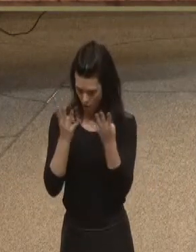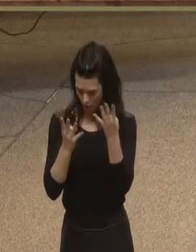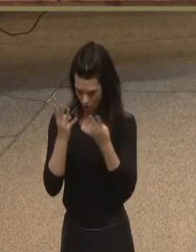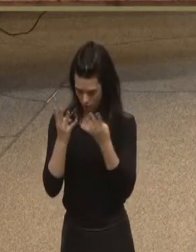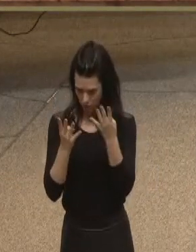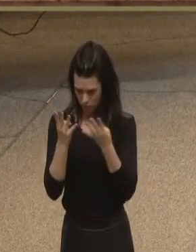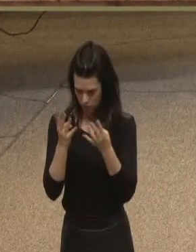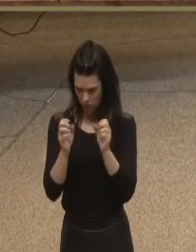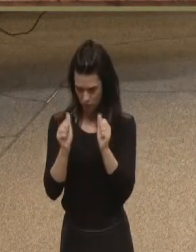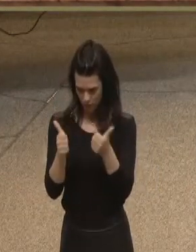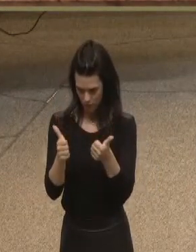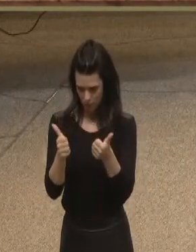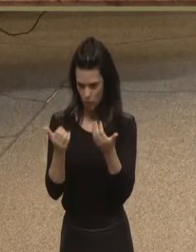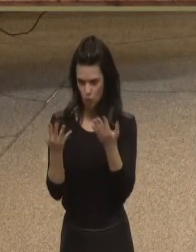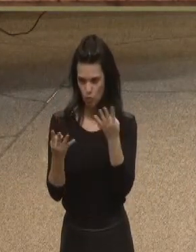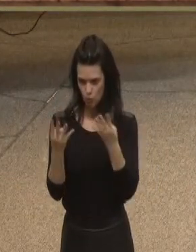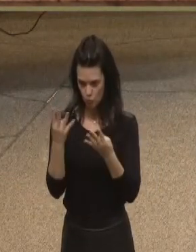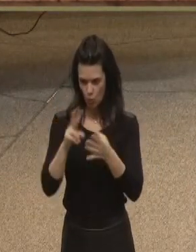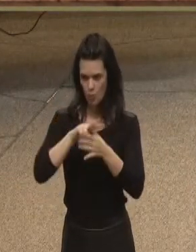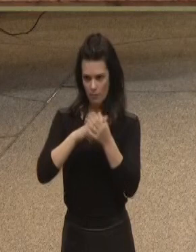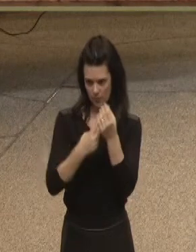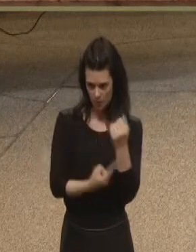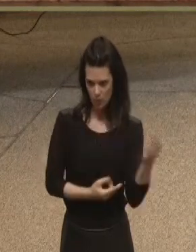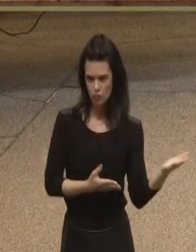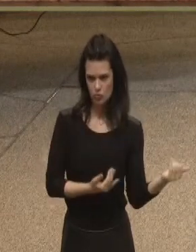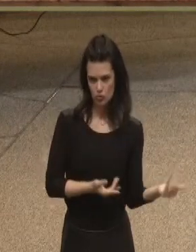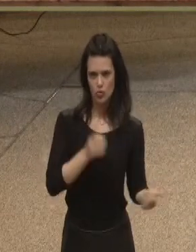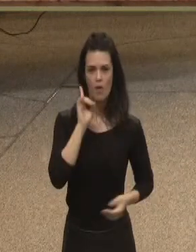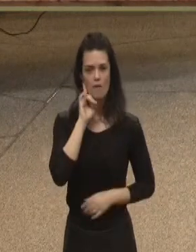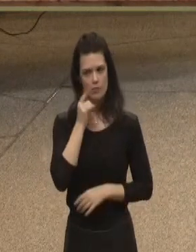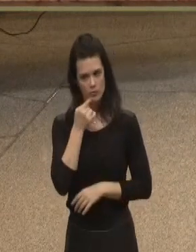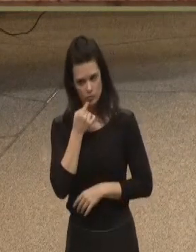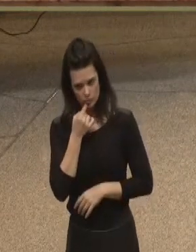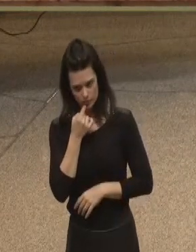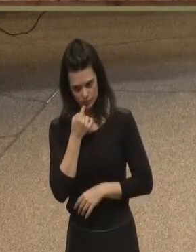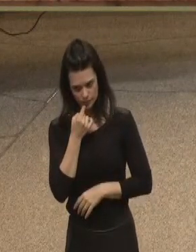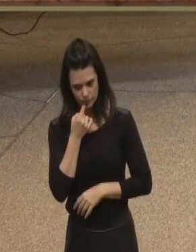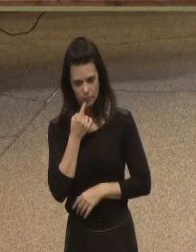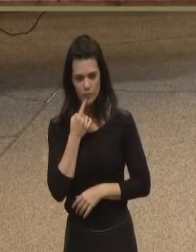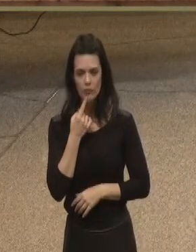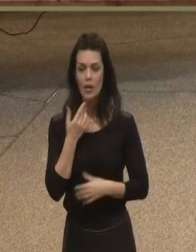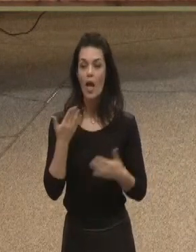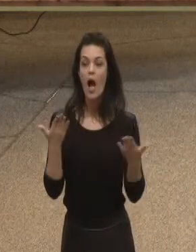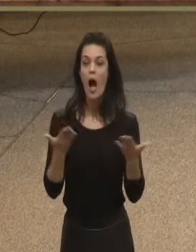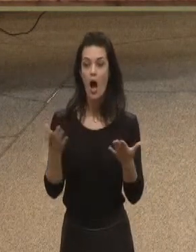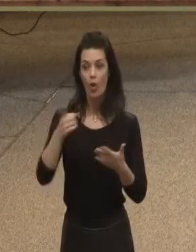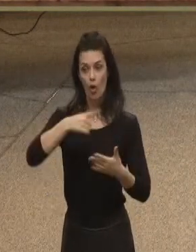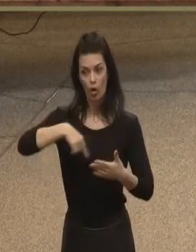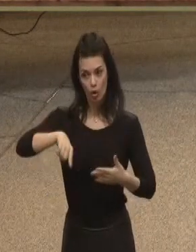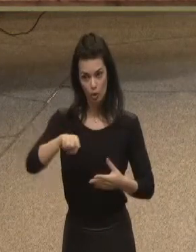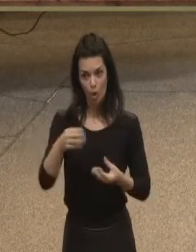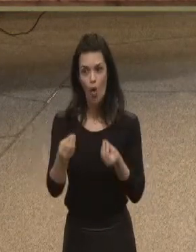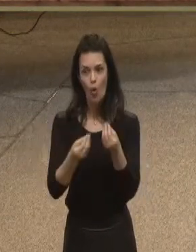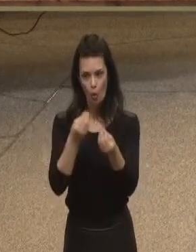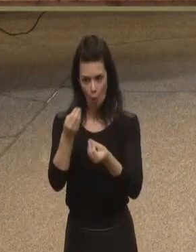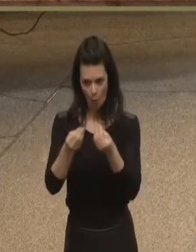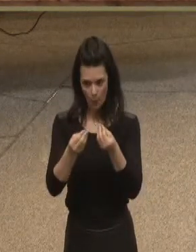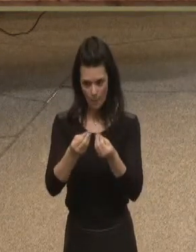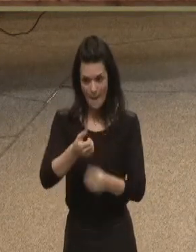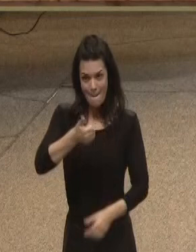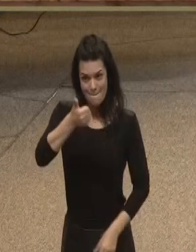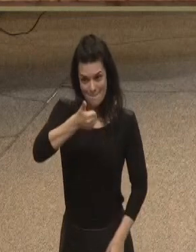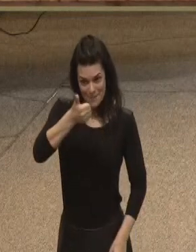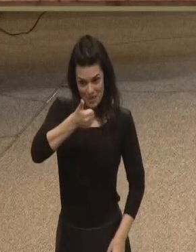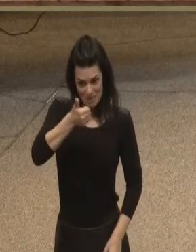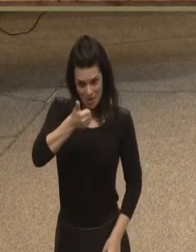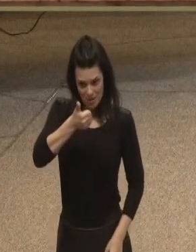mensagem musical, pelo coro jovem. E nós vamos fazer esta música da seguinte forma: a primeira vez nós